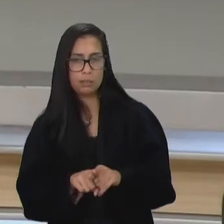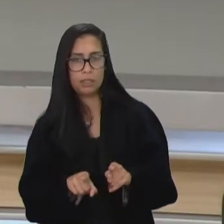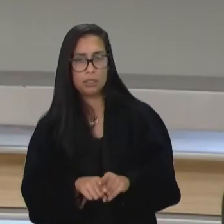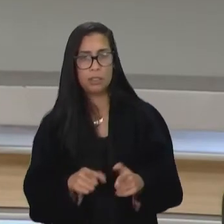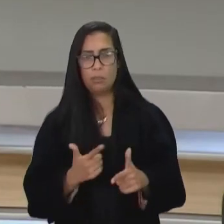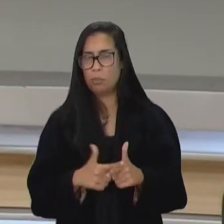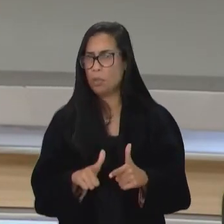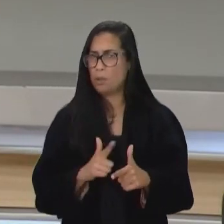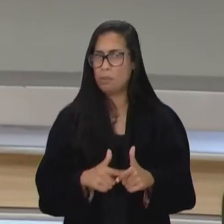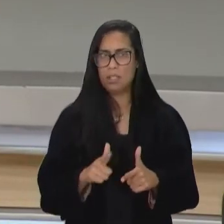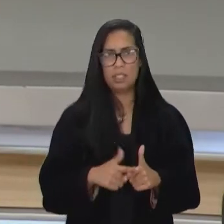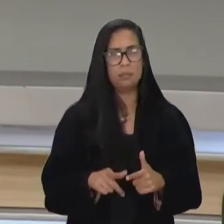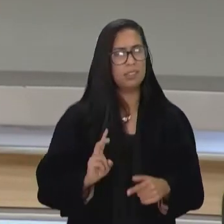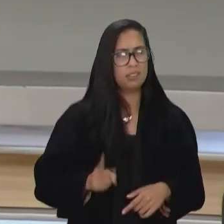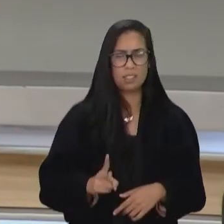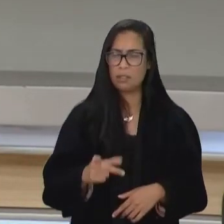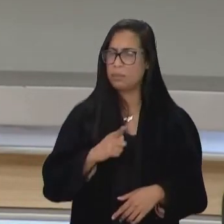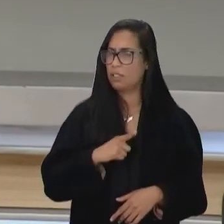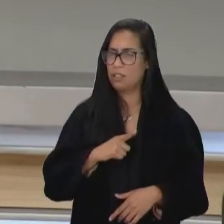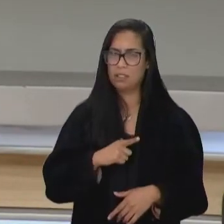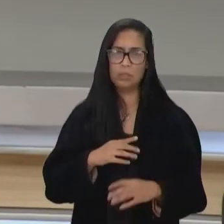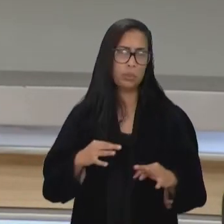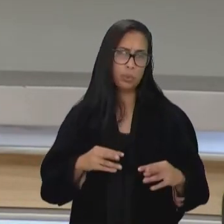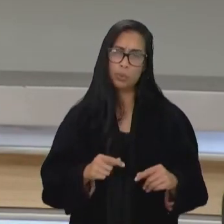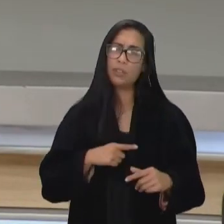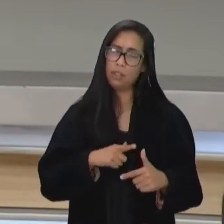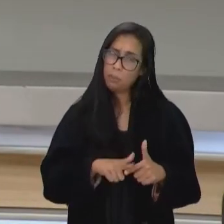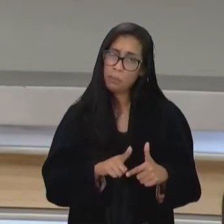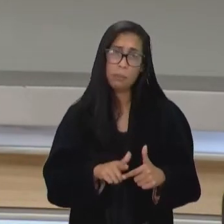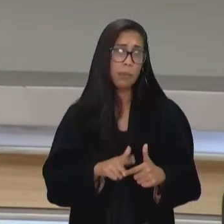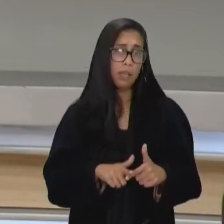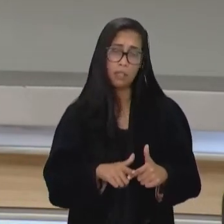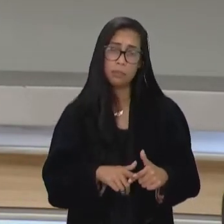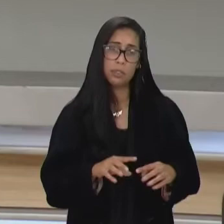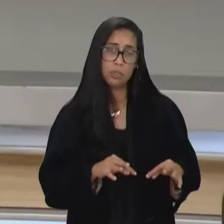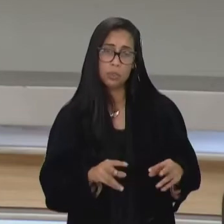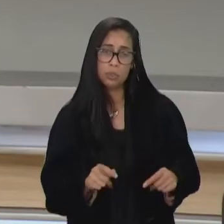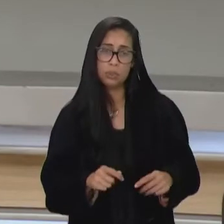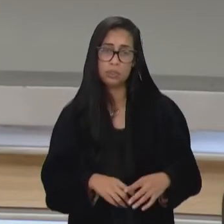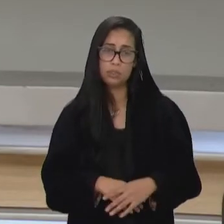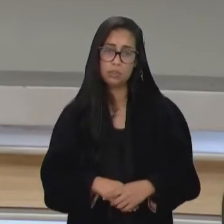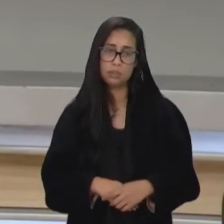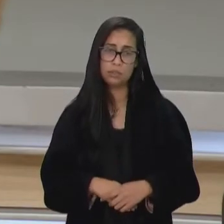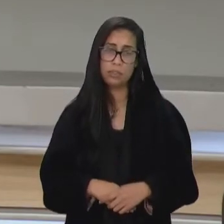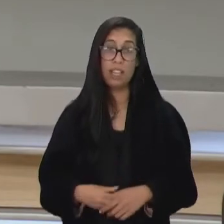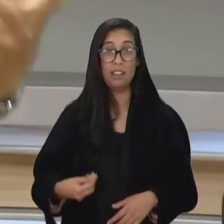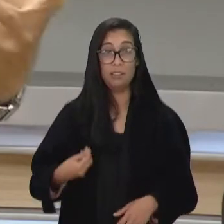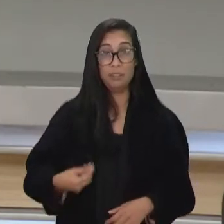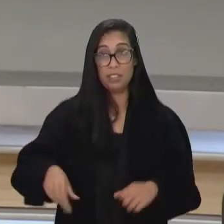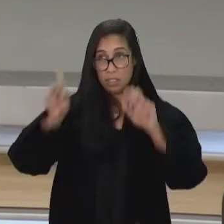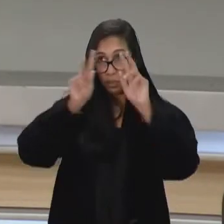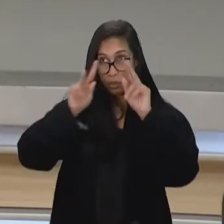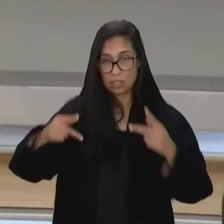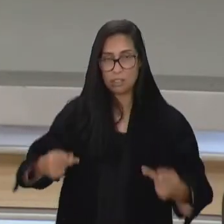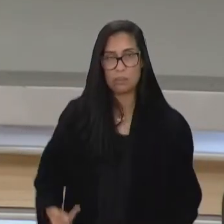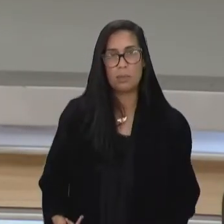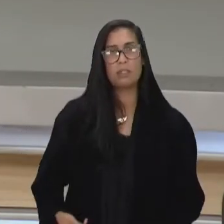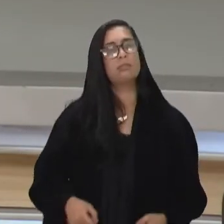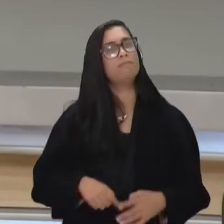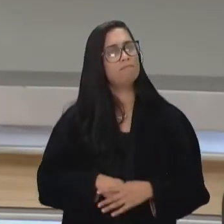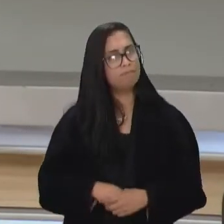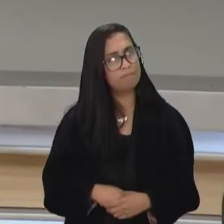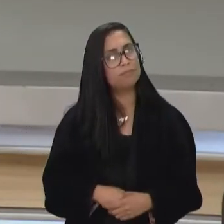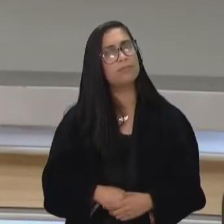que existe sempre. Tá? Fundamentalmente, a vida humana é fundamentalmente